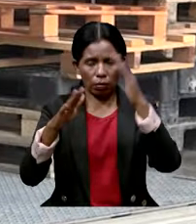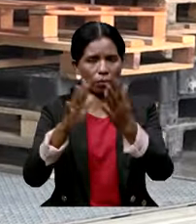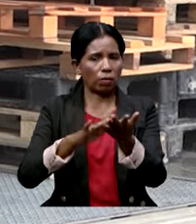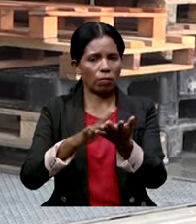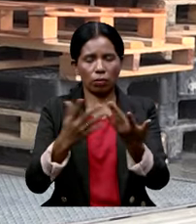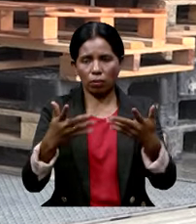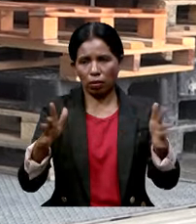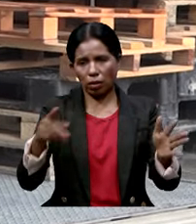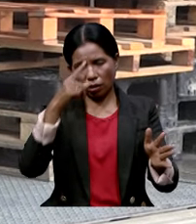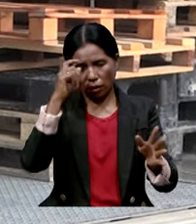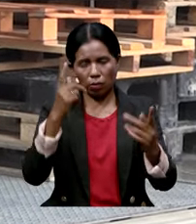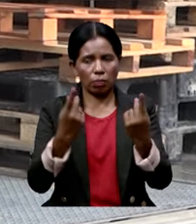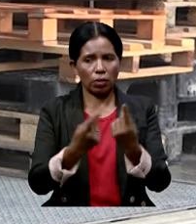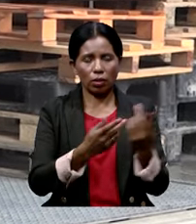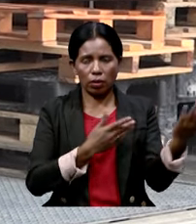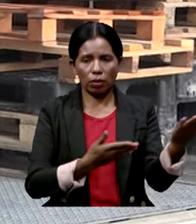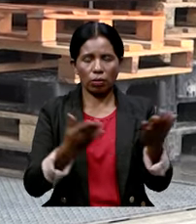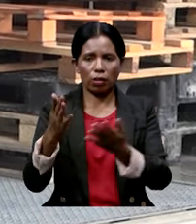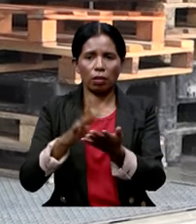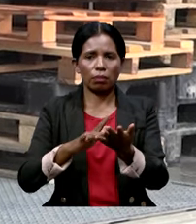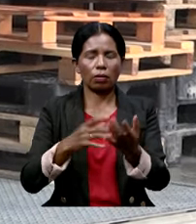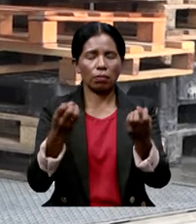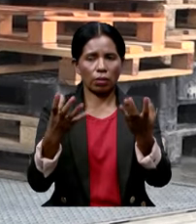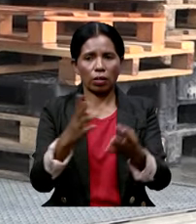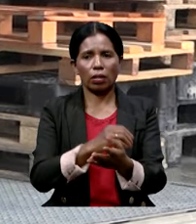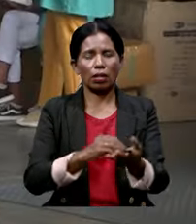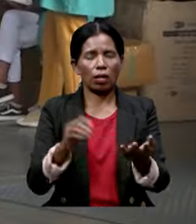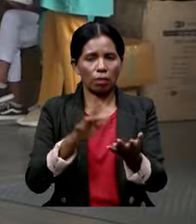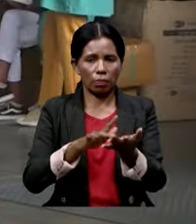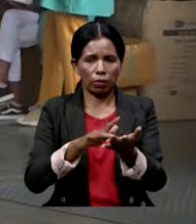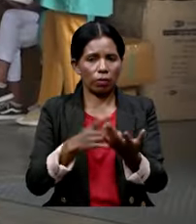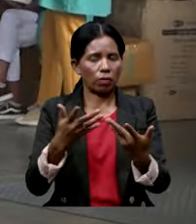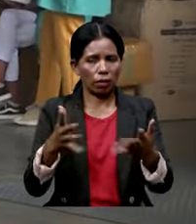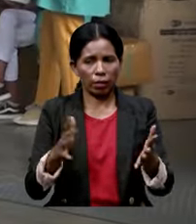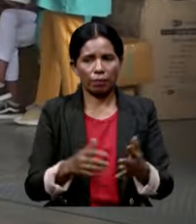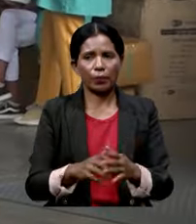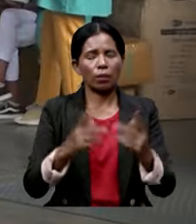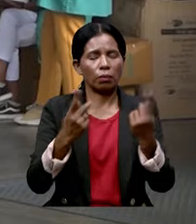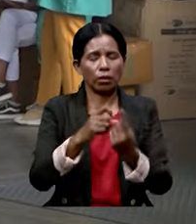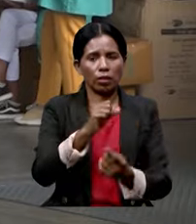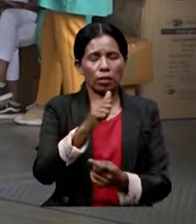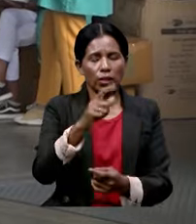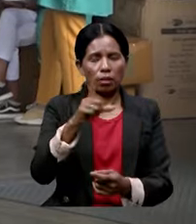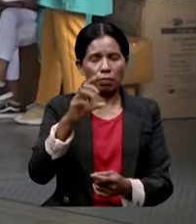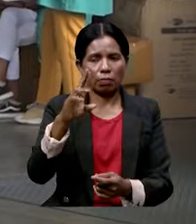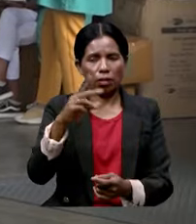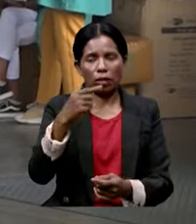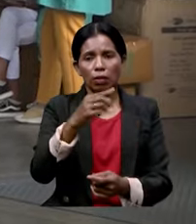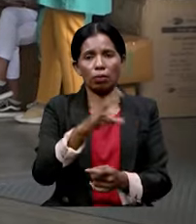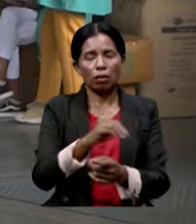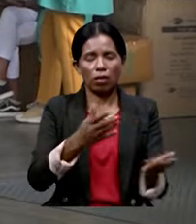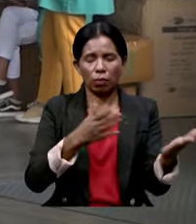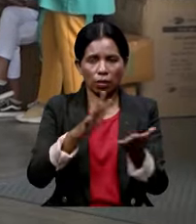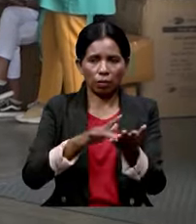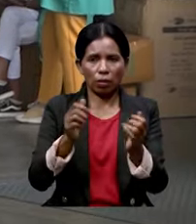tamba companhia Salimago hatama reazente barakliu duke Aimoruk. Companhia Salimago to agora foi makhatama Aimoruk